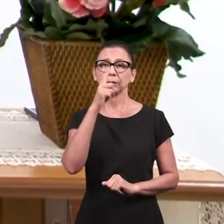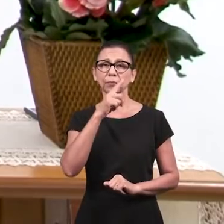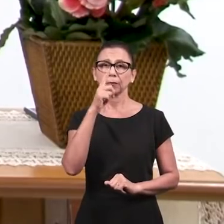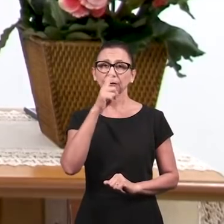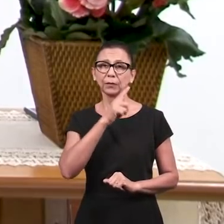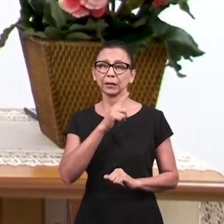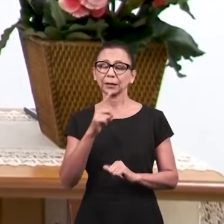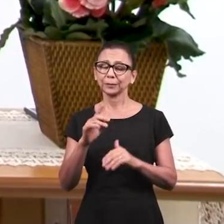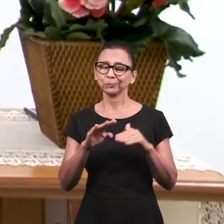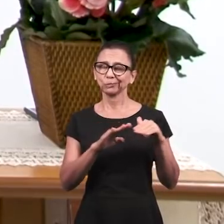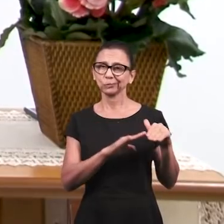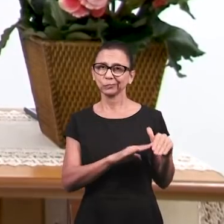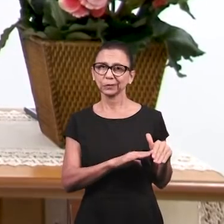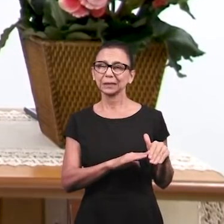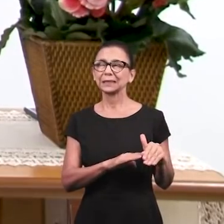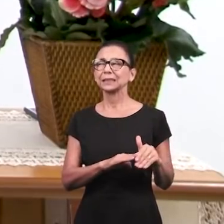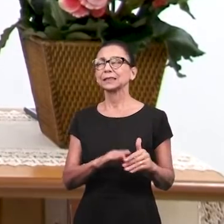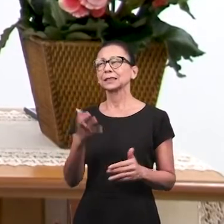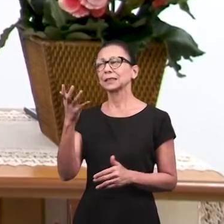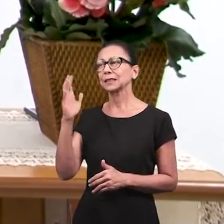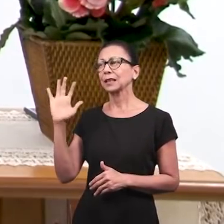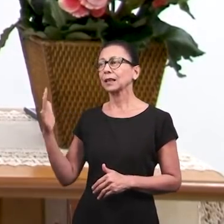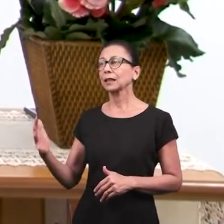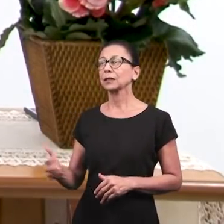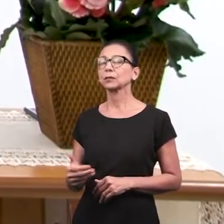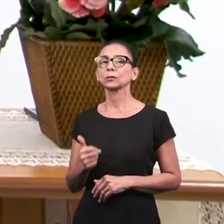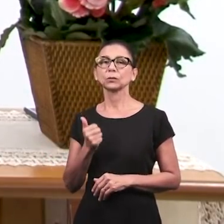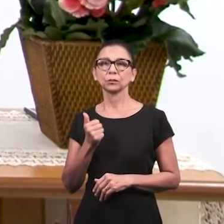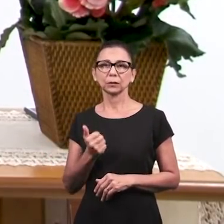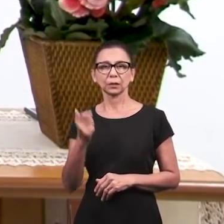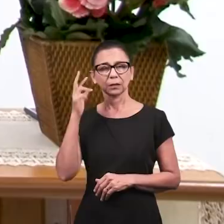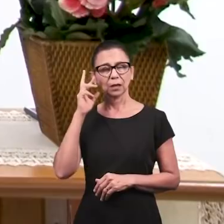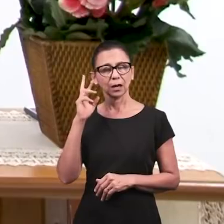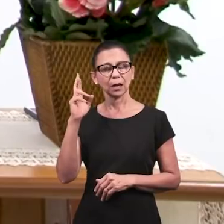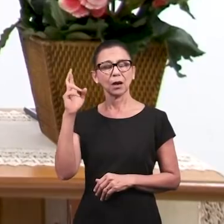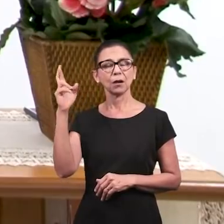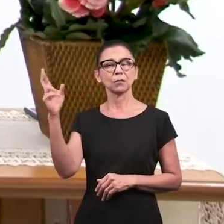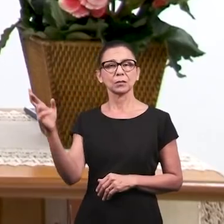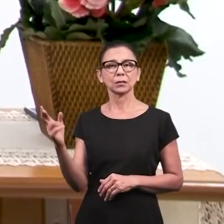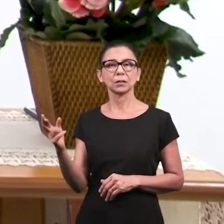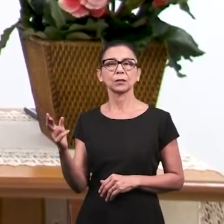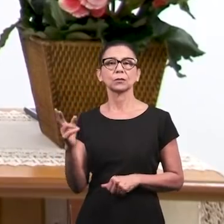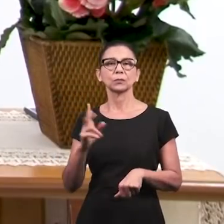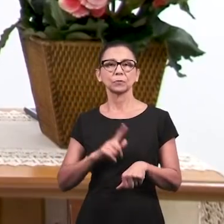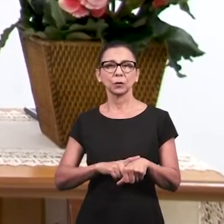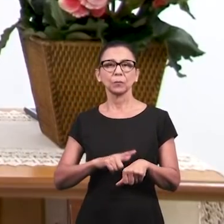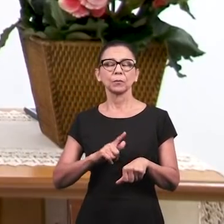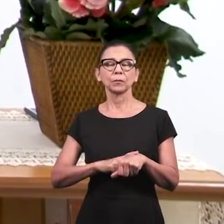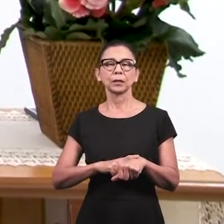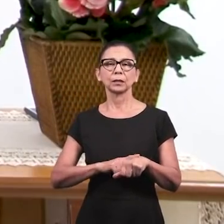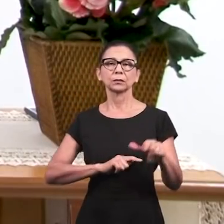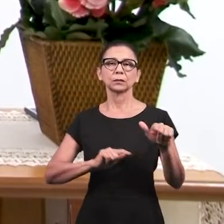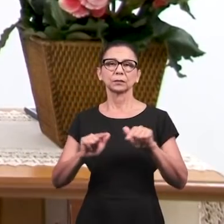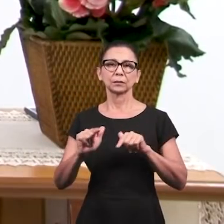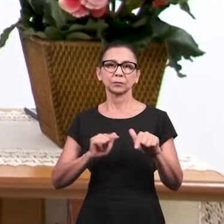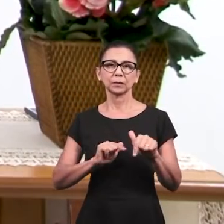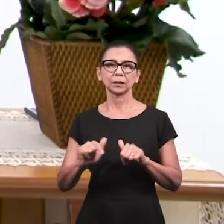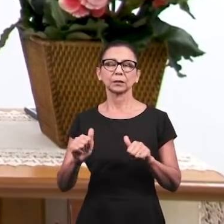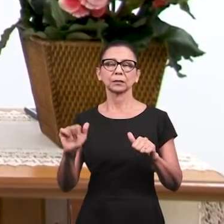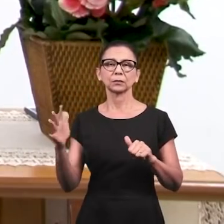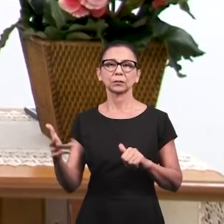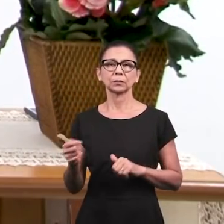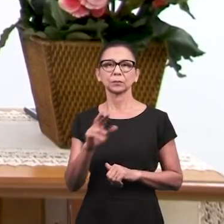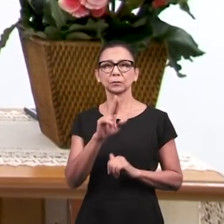de toda falha, porque queremos Te adorar através deste trabalho, Senhor. Nós oramos em nome do